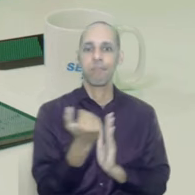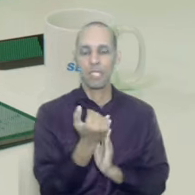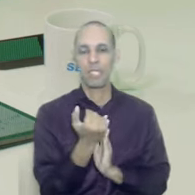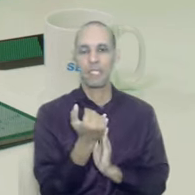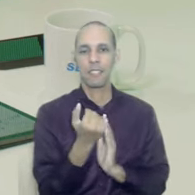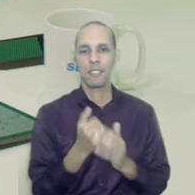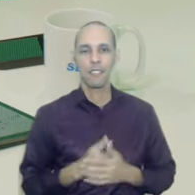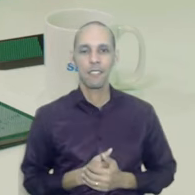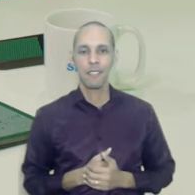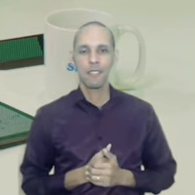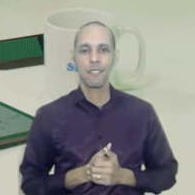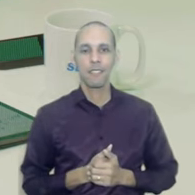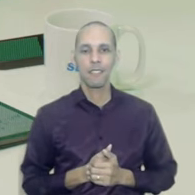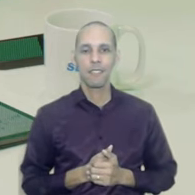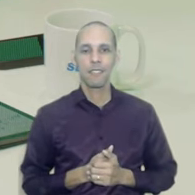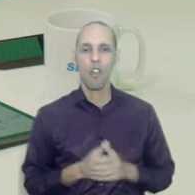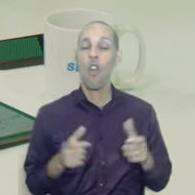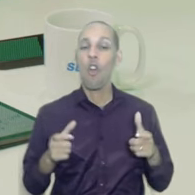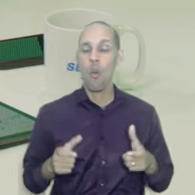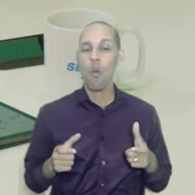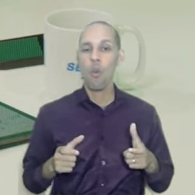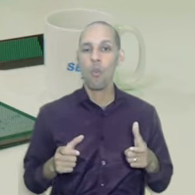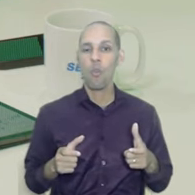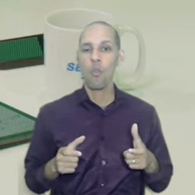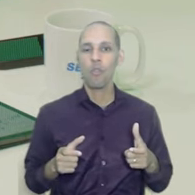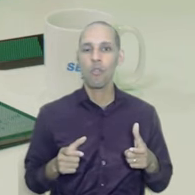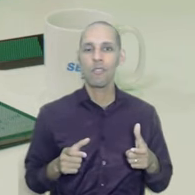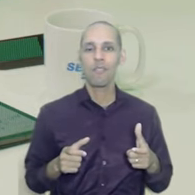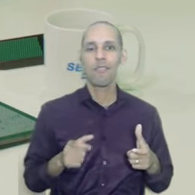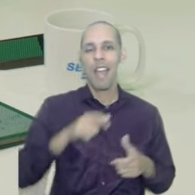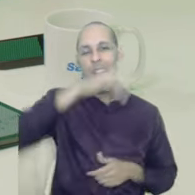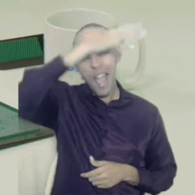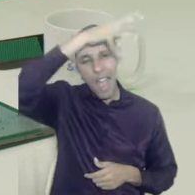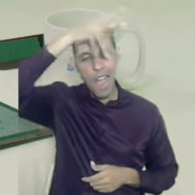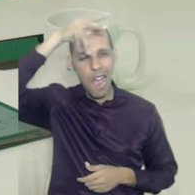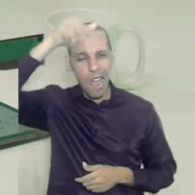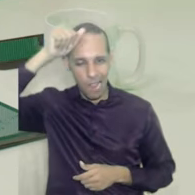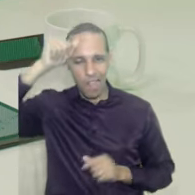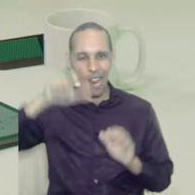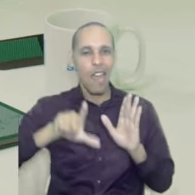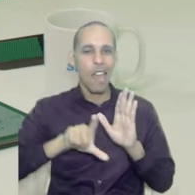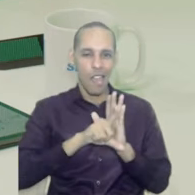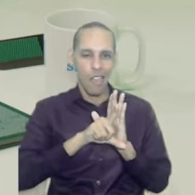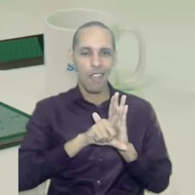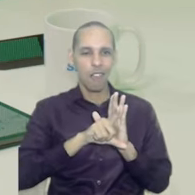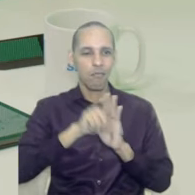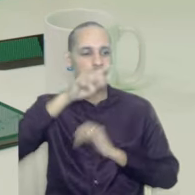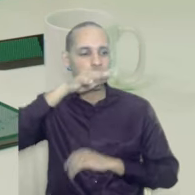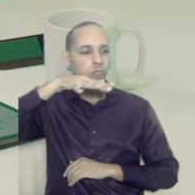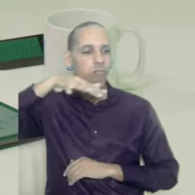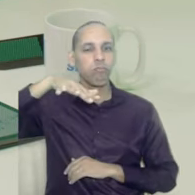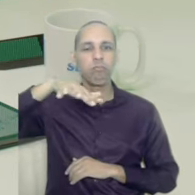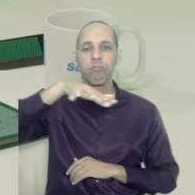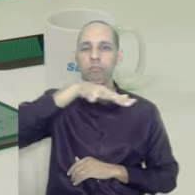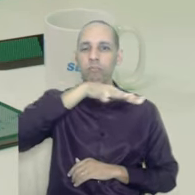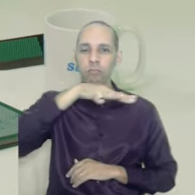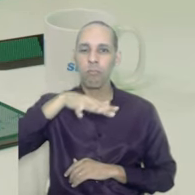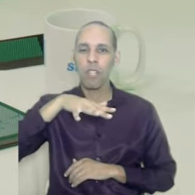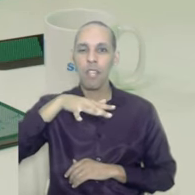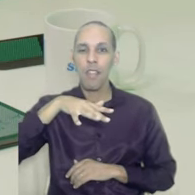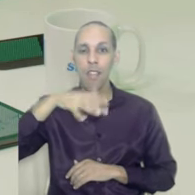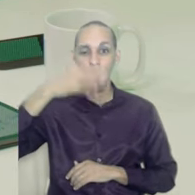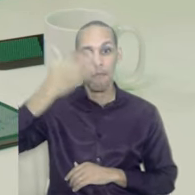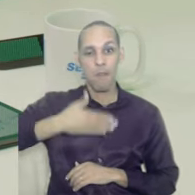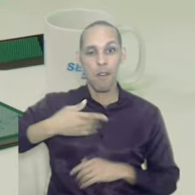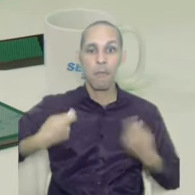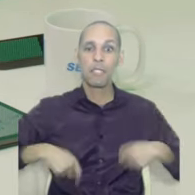no nos nos estados da Amazônia Legal eh tem lá um eles tem que comprovar